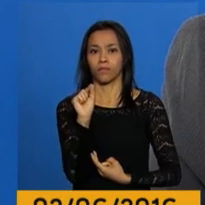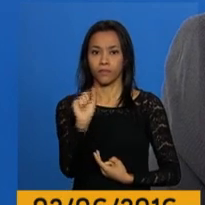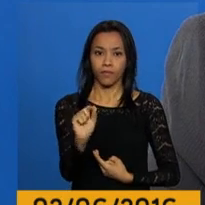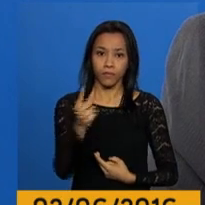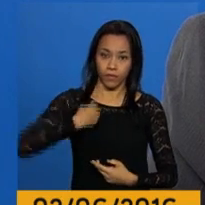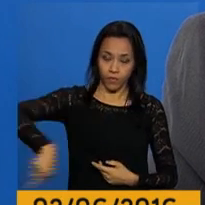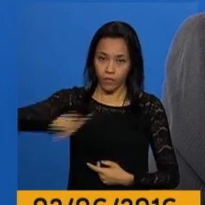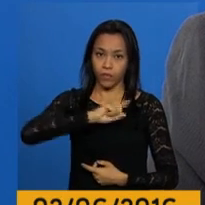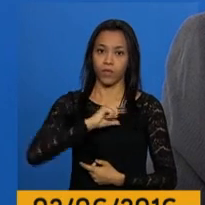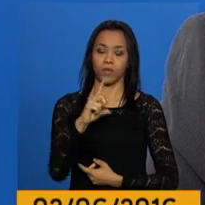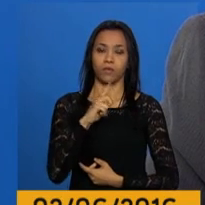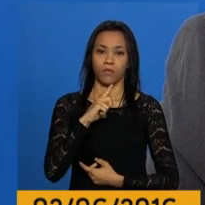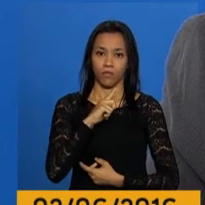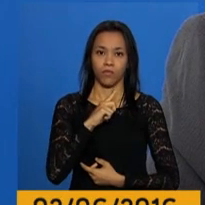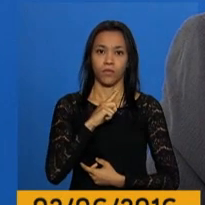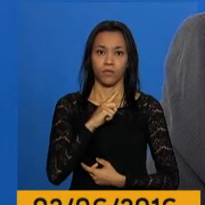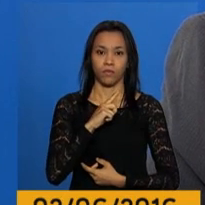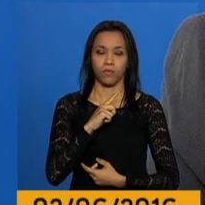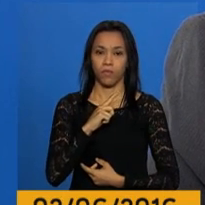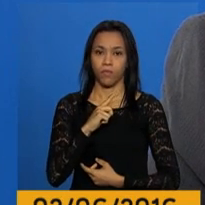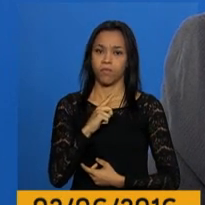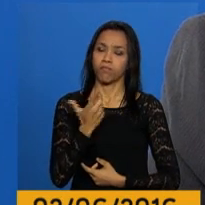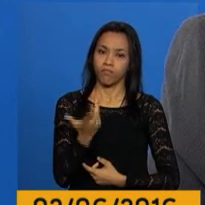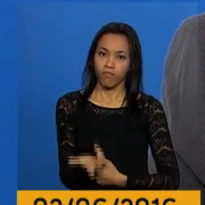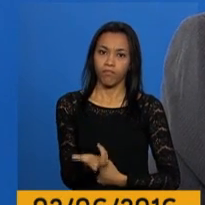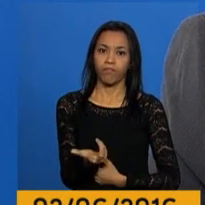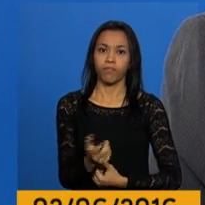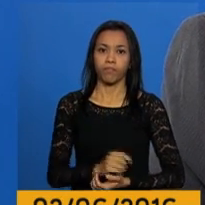nós temos, digamos, boas